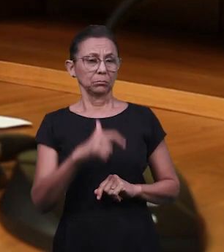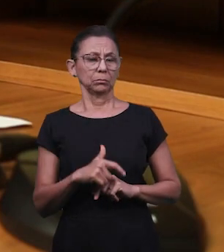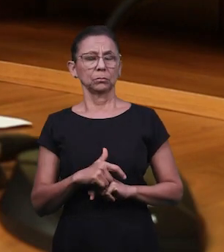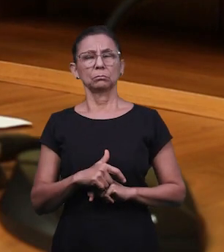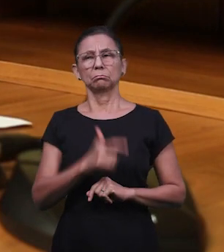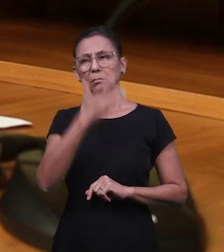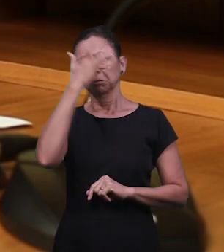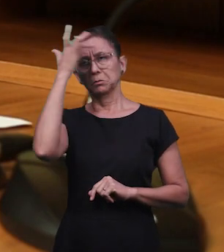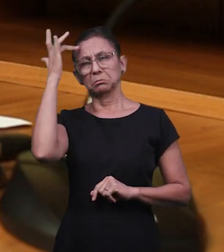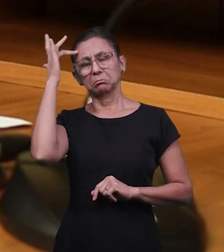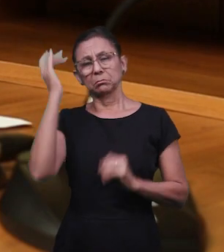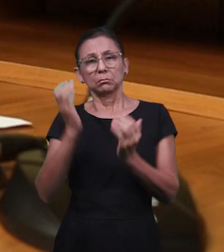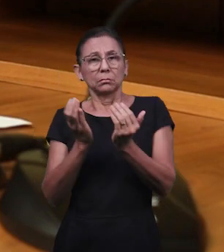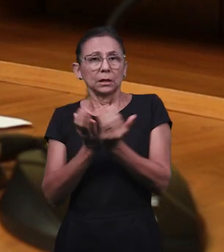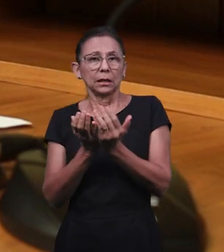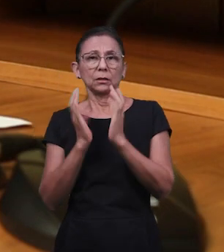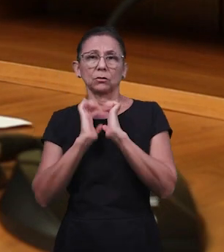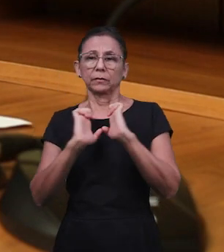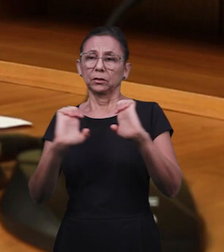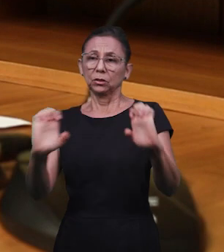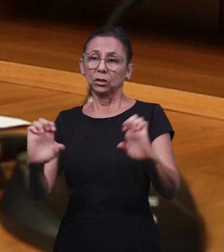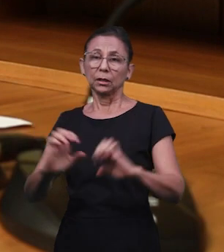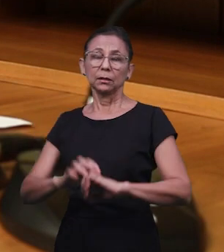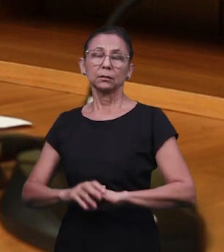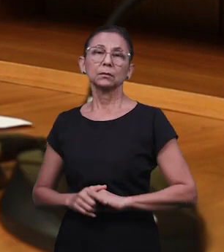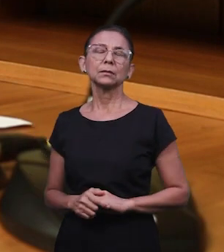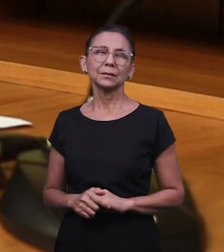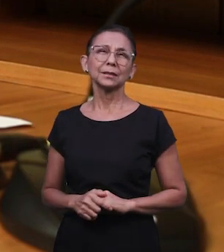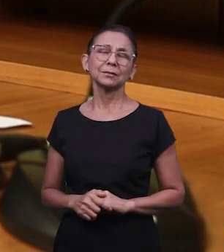evangélico. Podemos dizer assim.